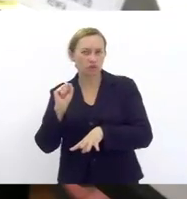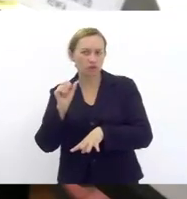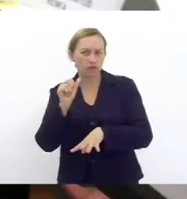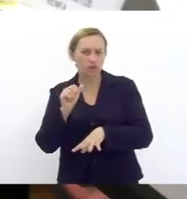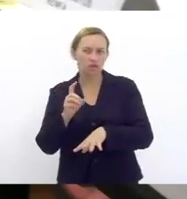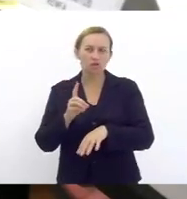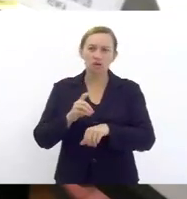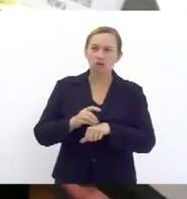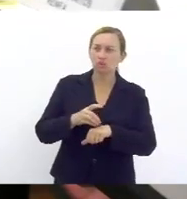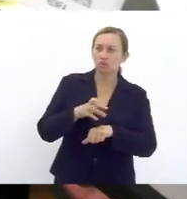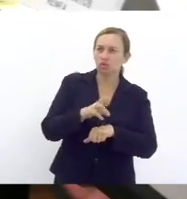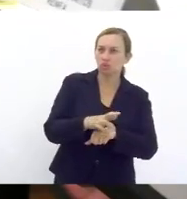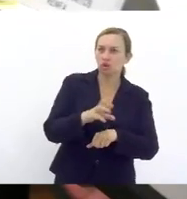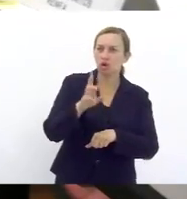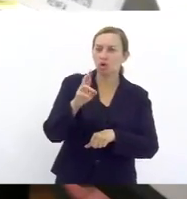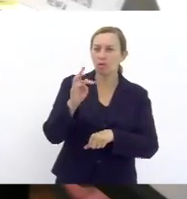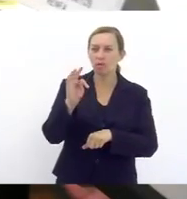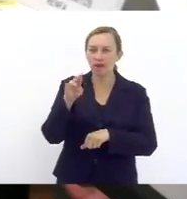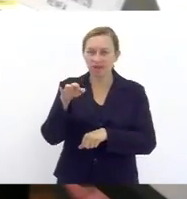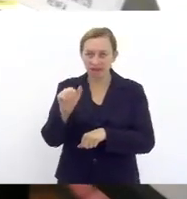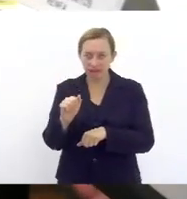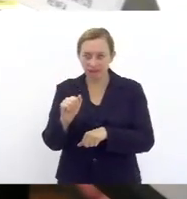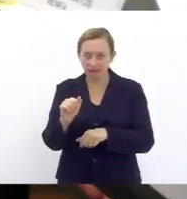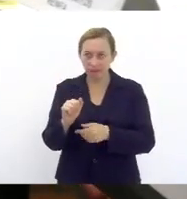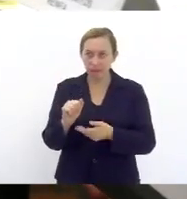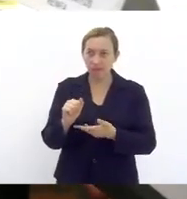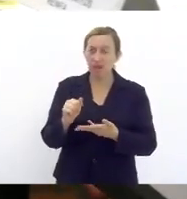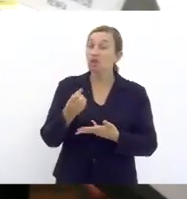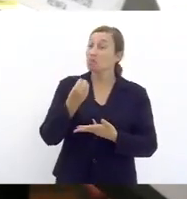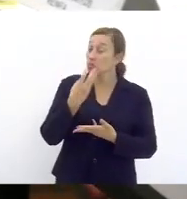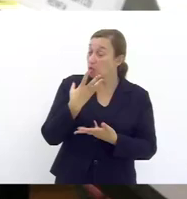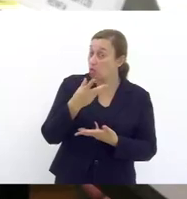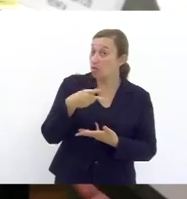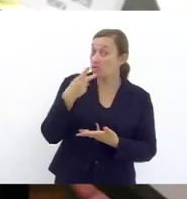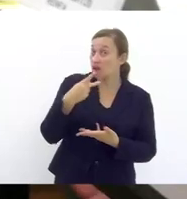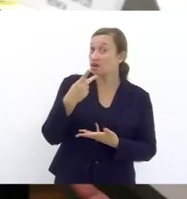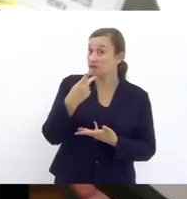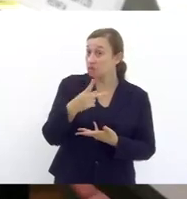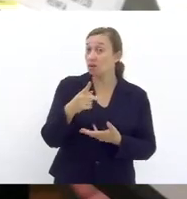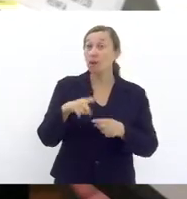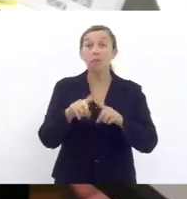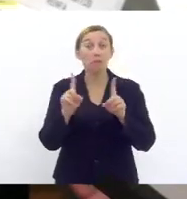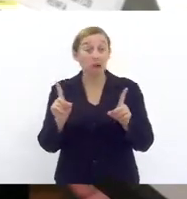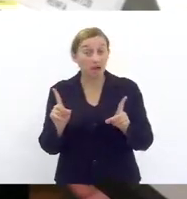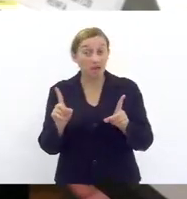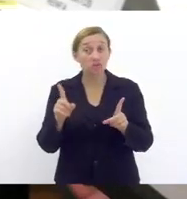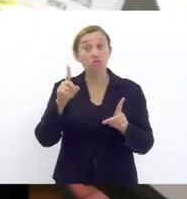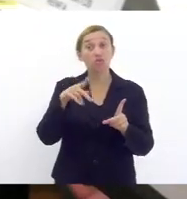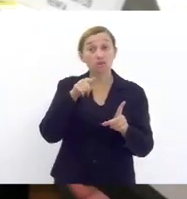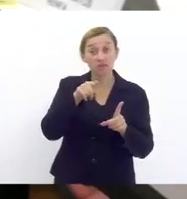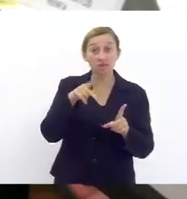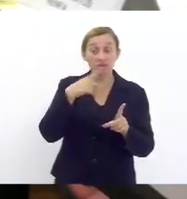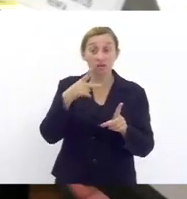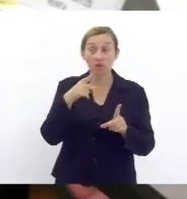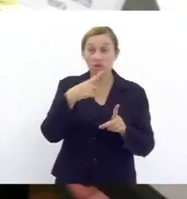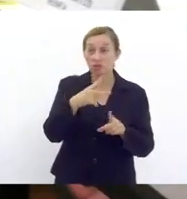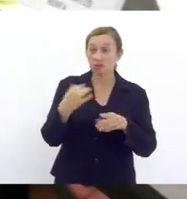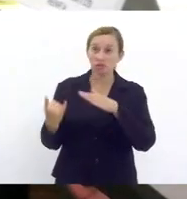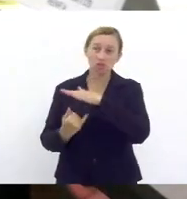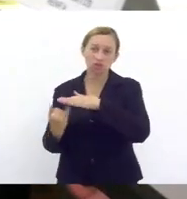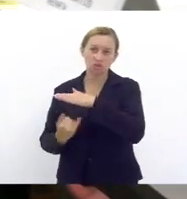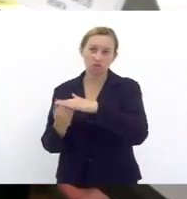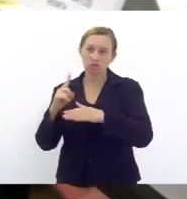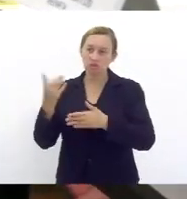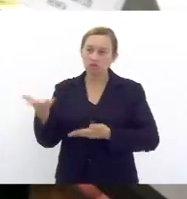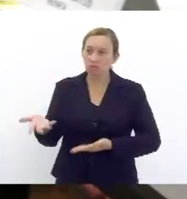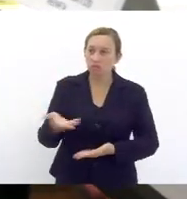Doutora Roberta é muito boa a sua fala mas como você falou a sua instituição ela